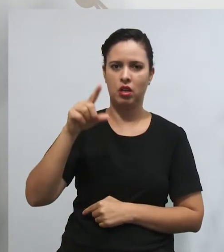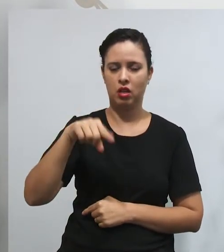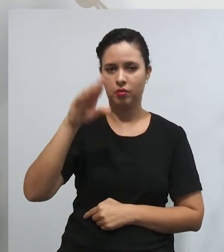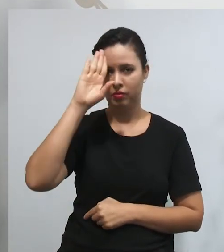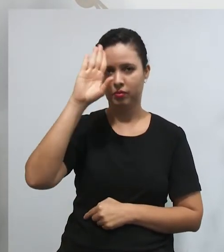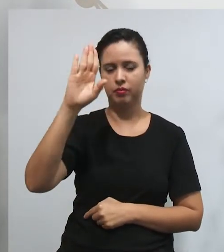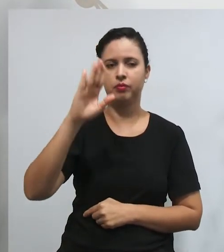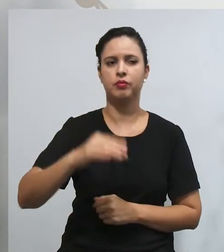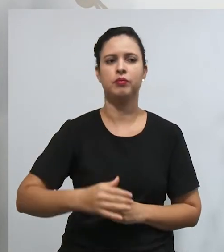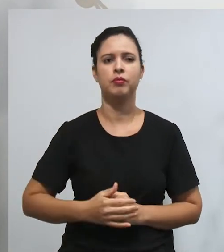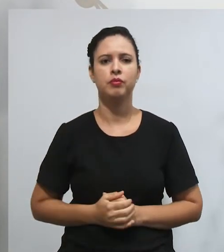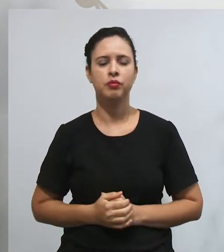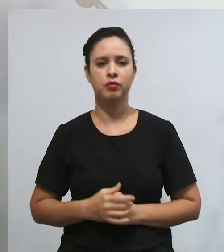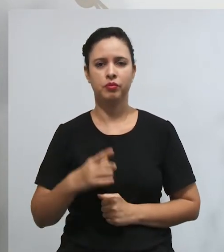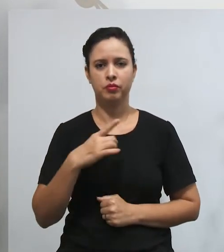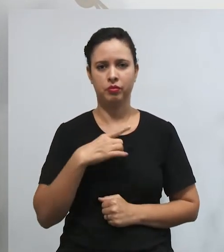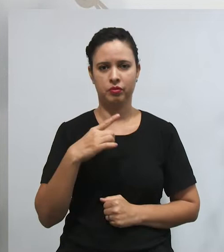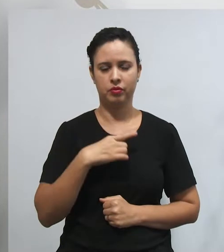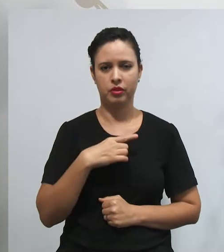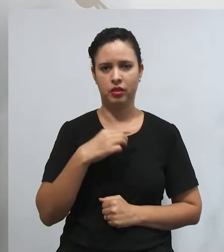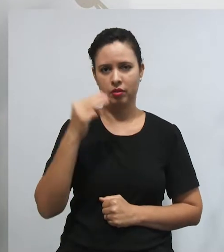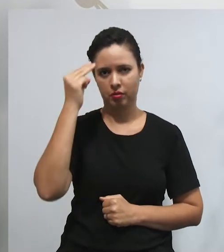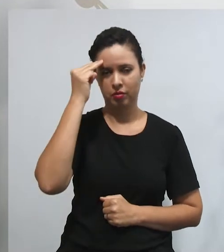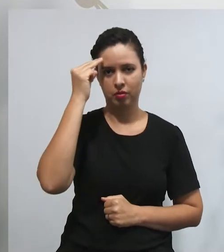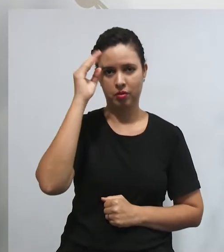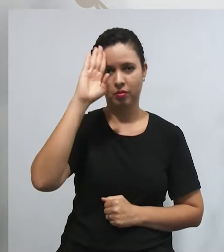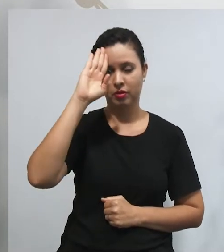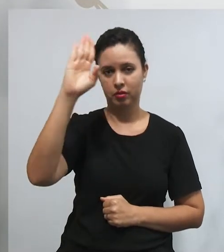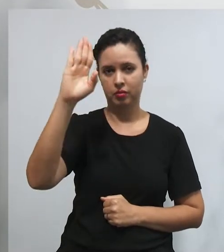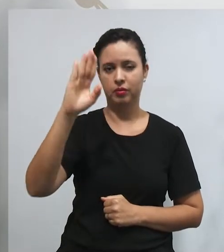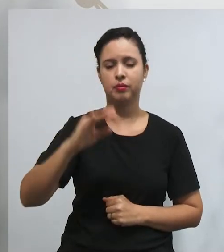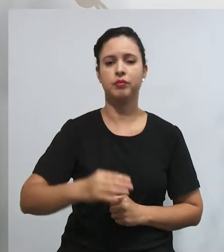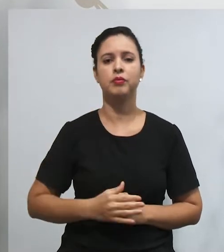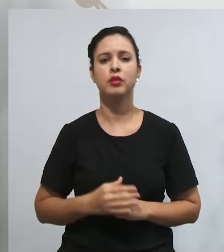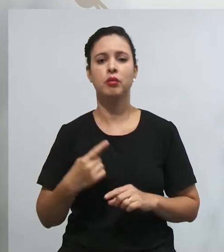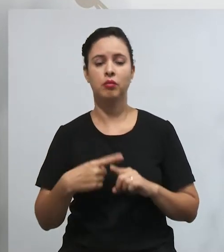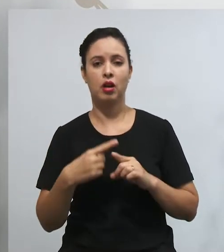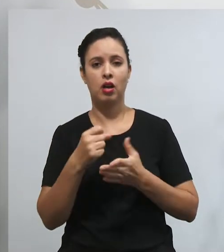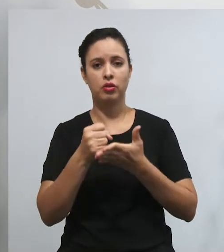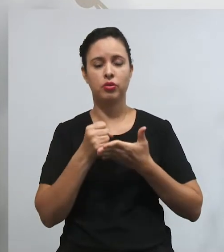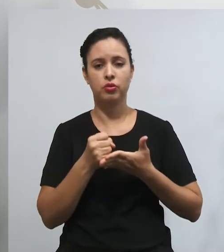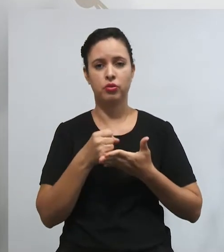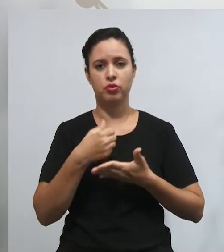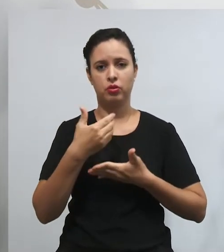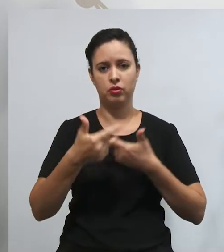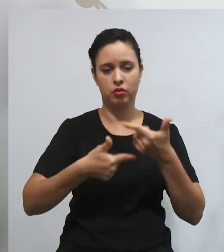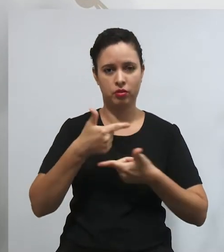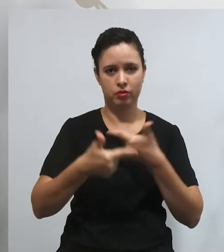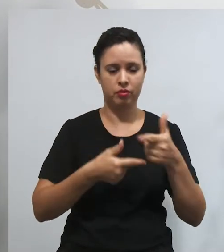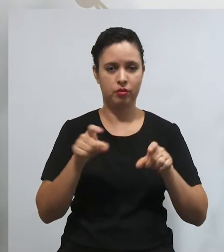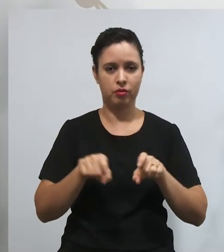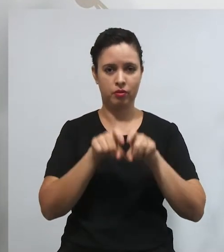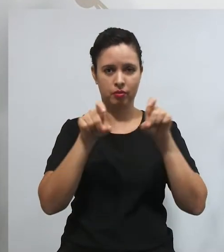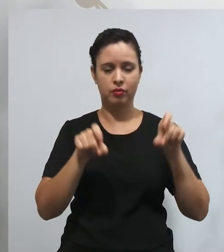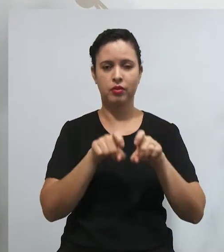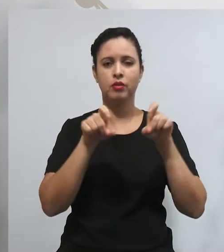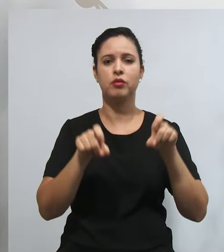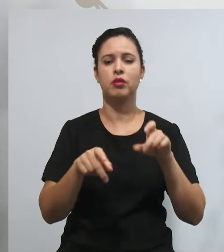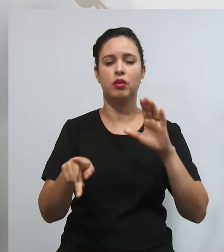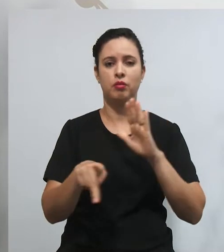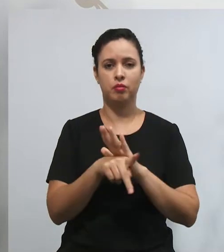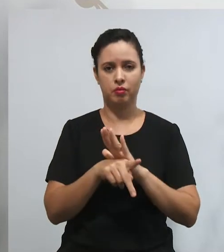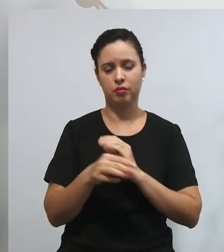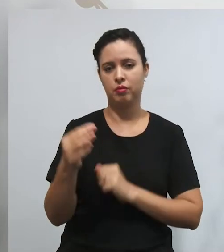principal. Então, ela recebe esse nome de memória principal porque ela auxilia no funcionamento do computador. É como se fosse uma